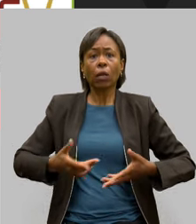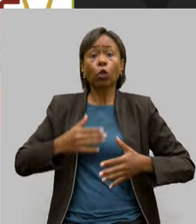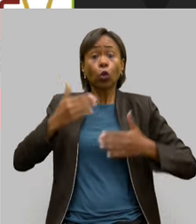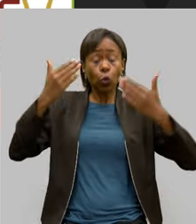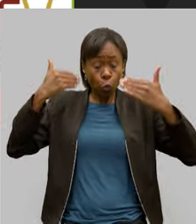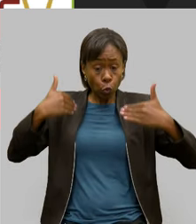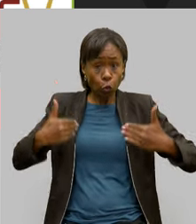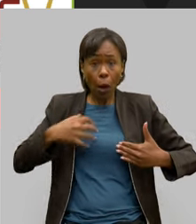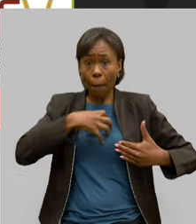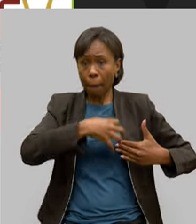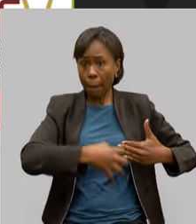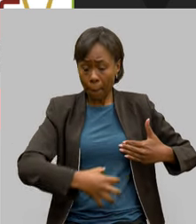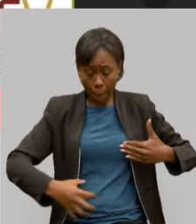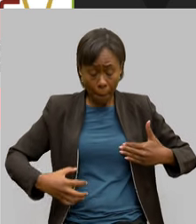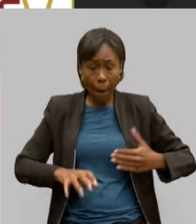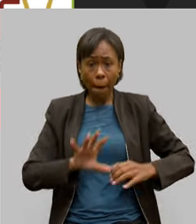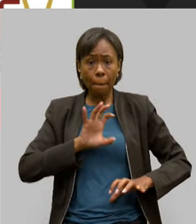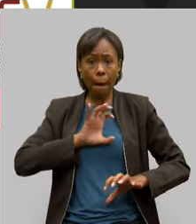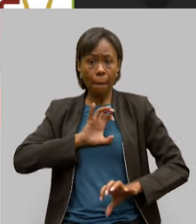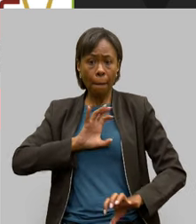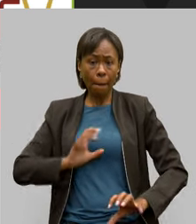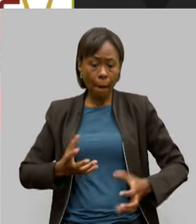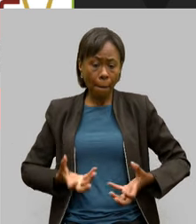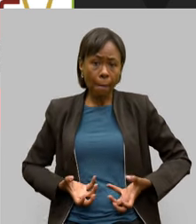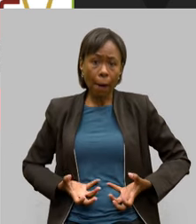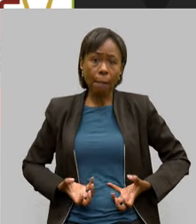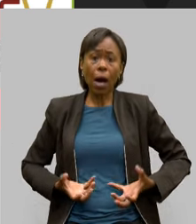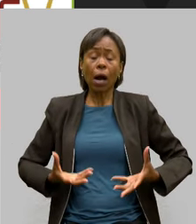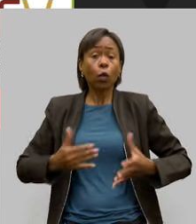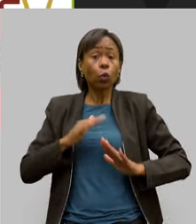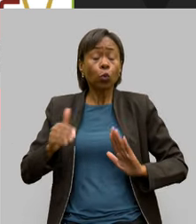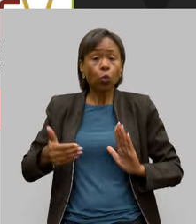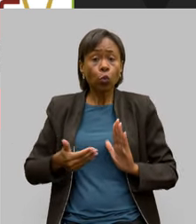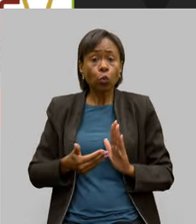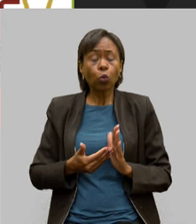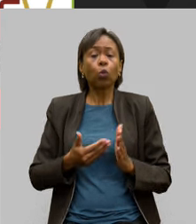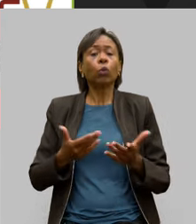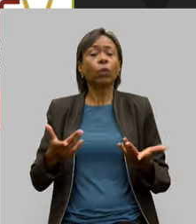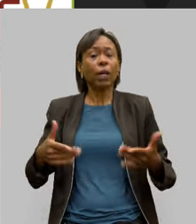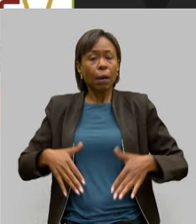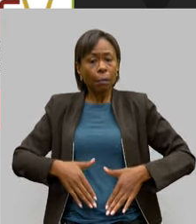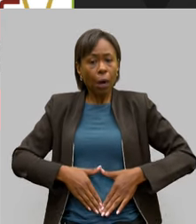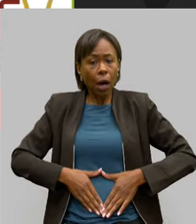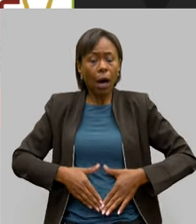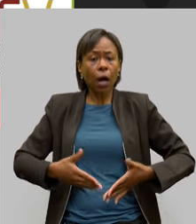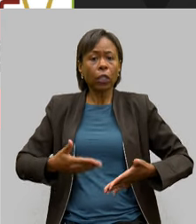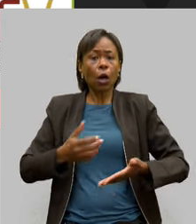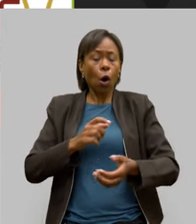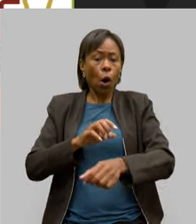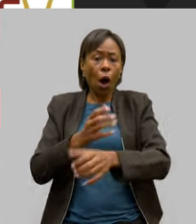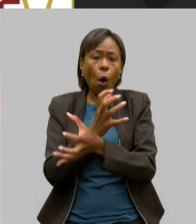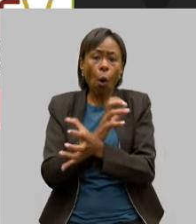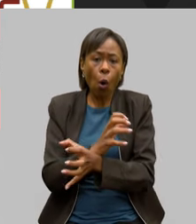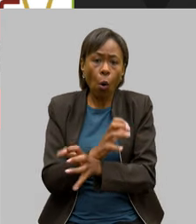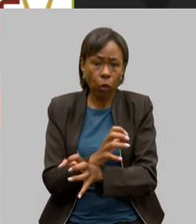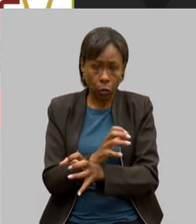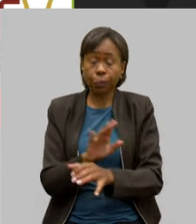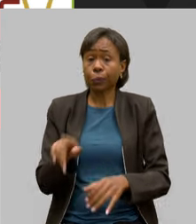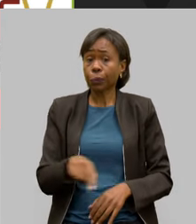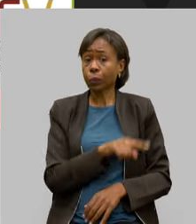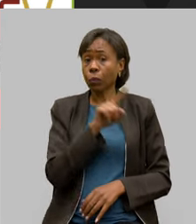sistema gastrointestinal ovários útero próstata testículos óseos isso para o cb1 para o